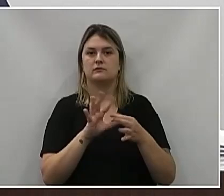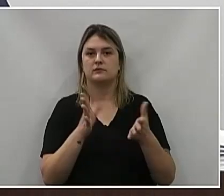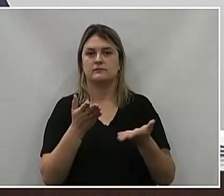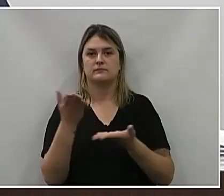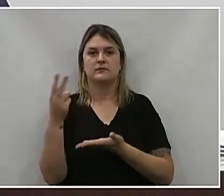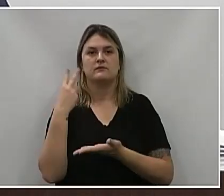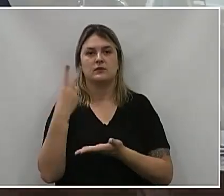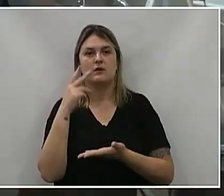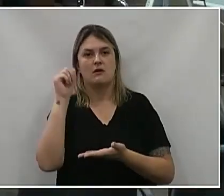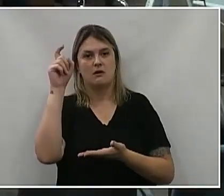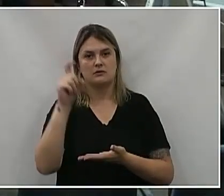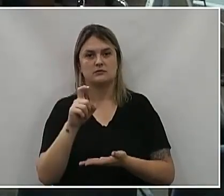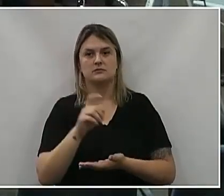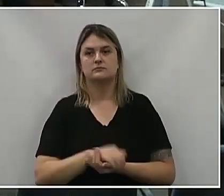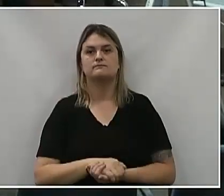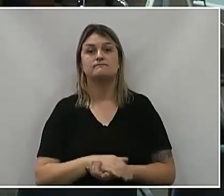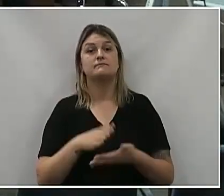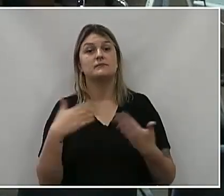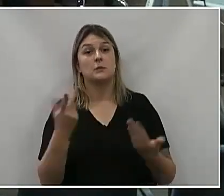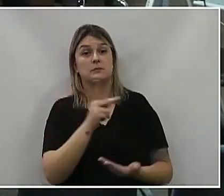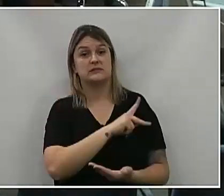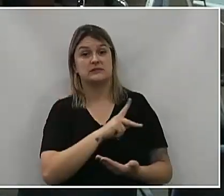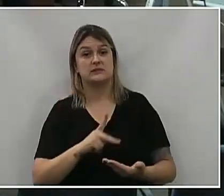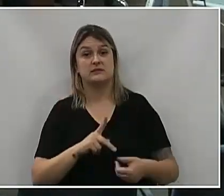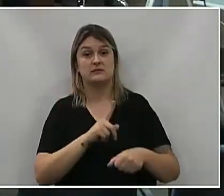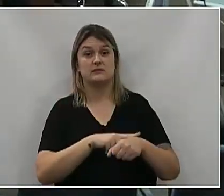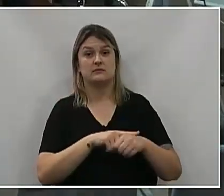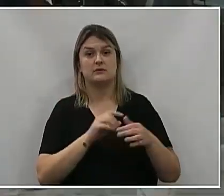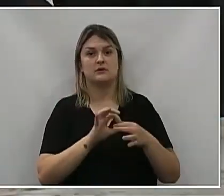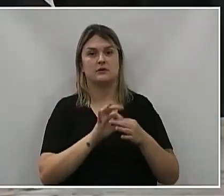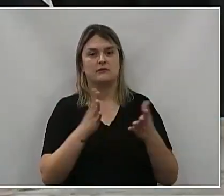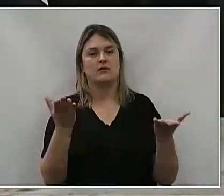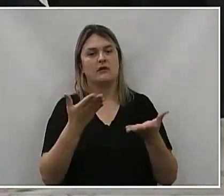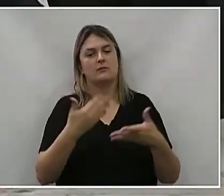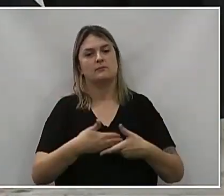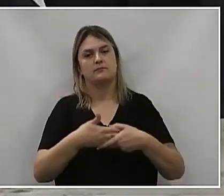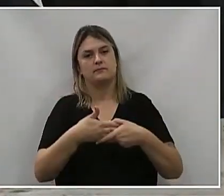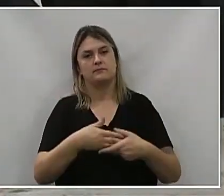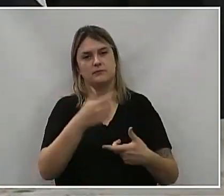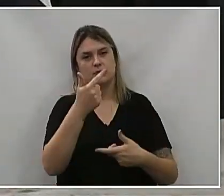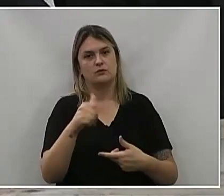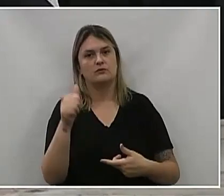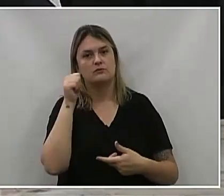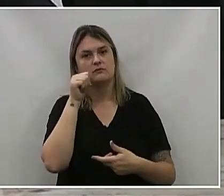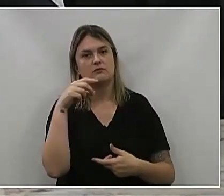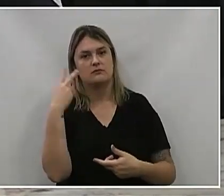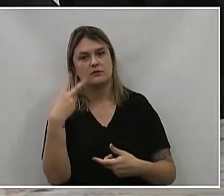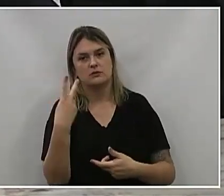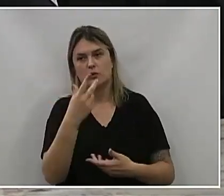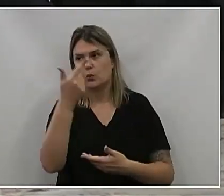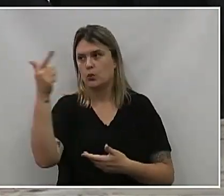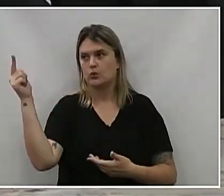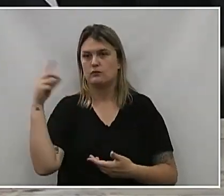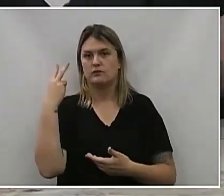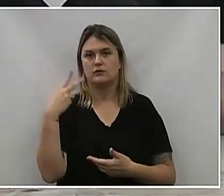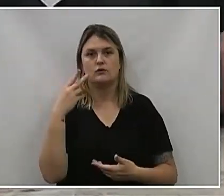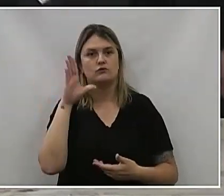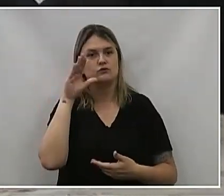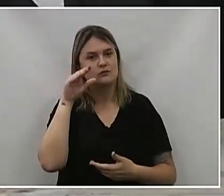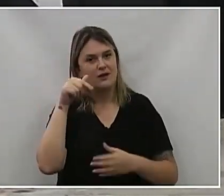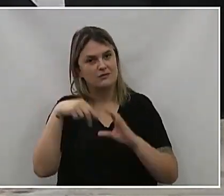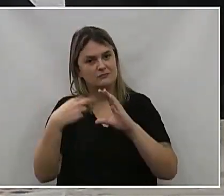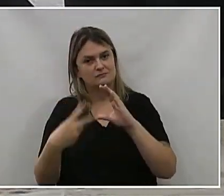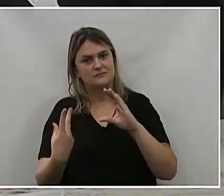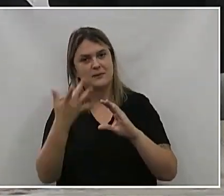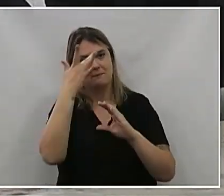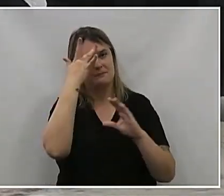palavra, vereador Alex. Senhor presidente, na palavra livre, gostaria de cumprimentar novamente a vereadora, vereadores, funcionários desta